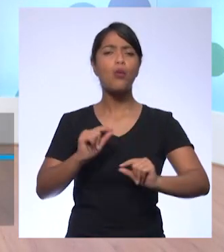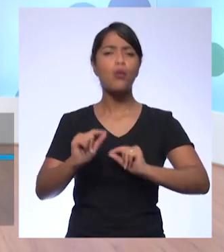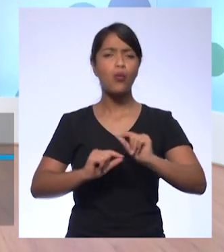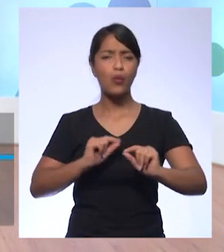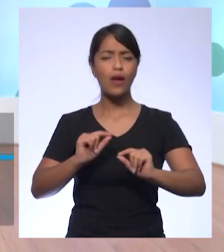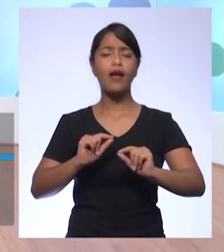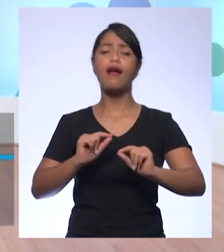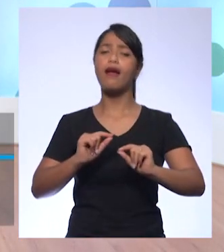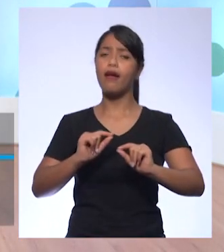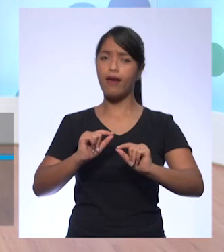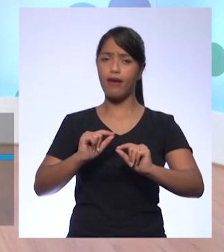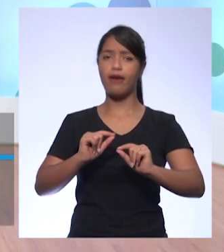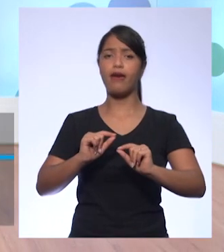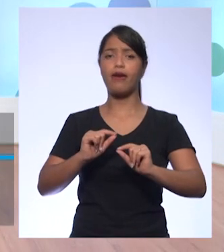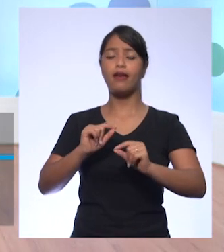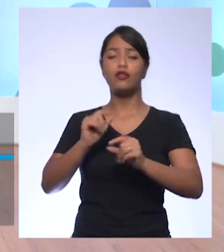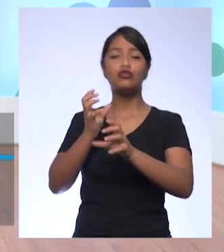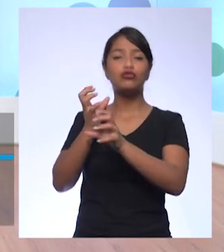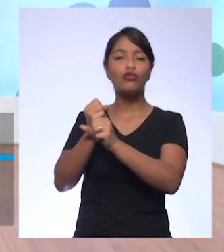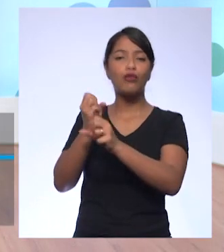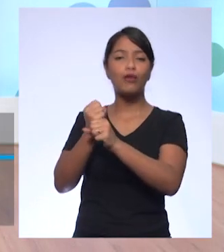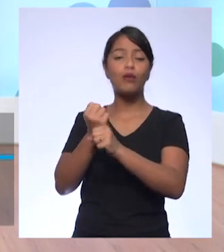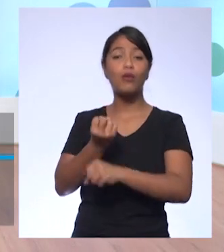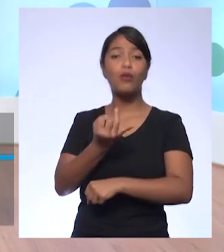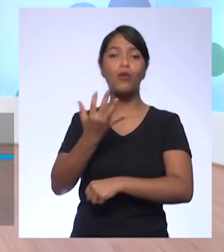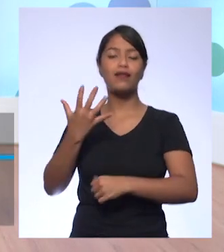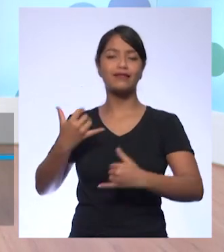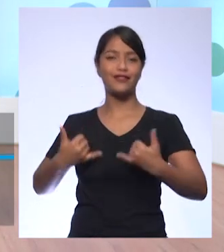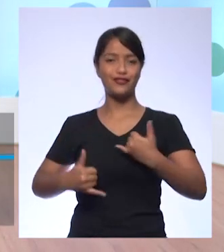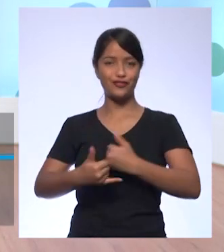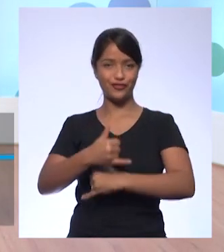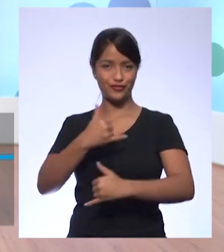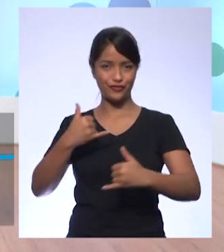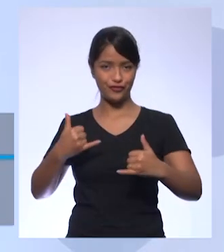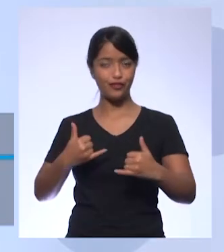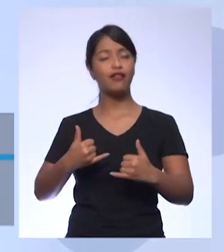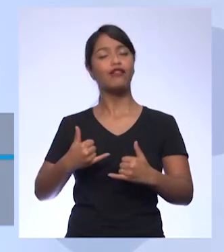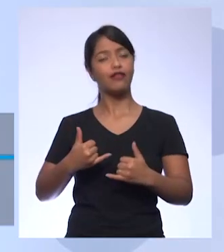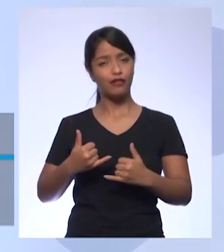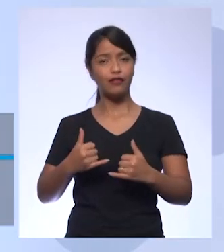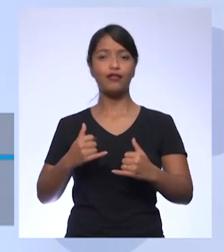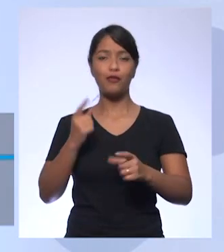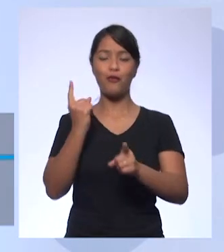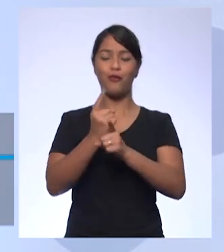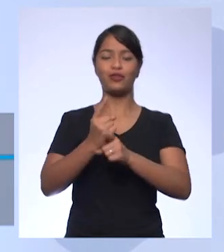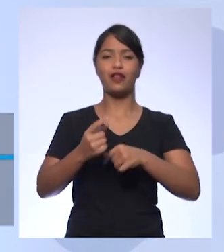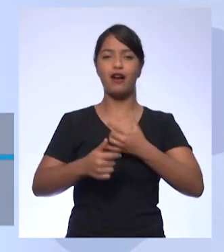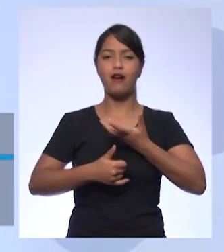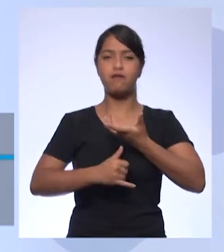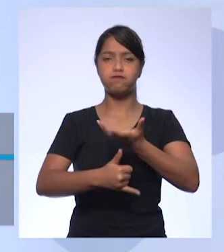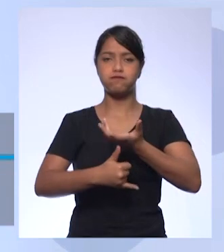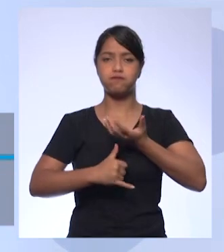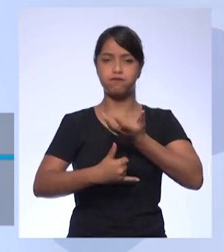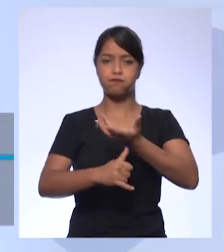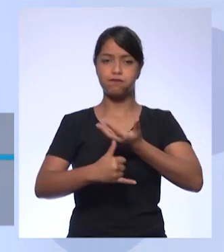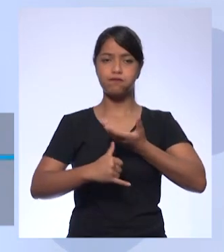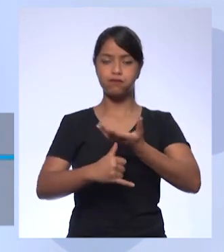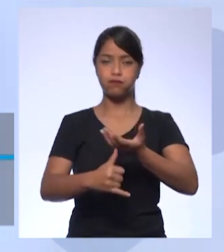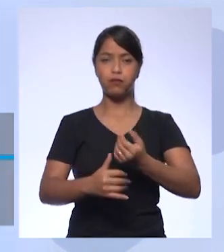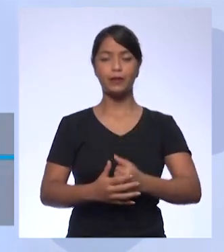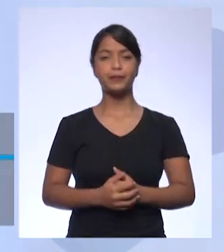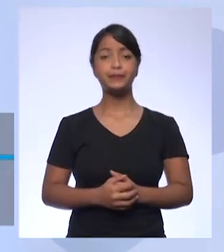unidade de energia. Então, você deve procurar aí nos alimentos e tal e encontrar facilmente,